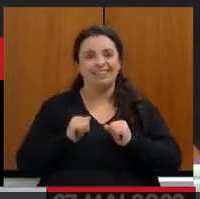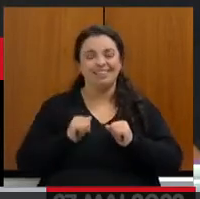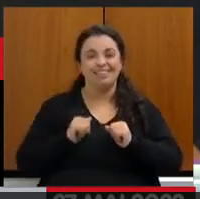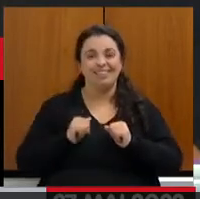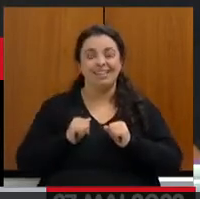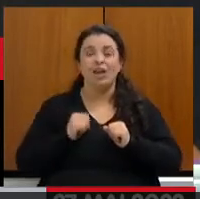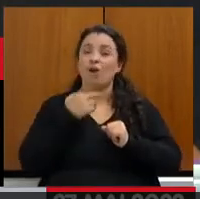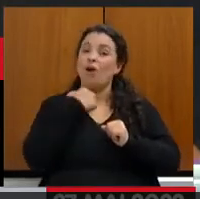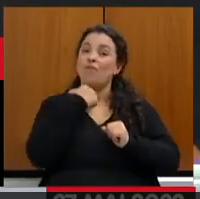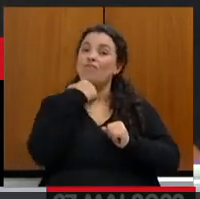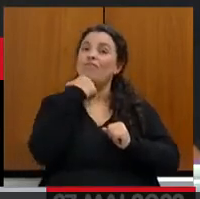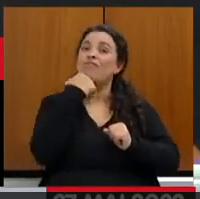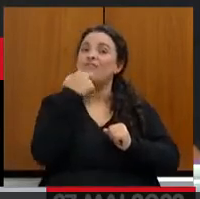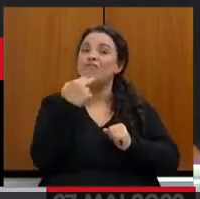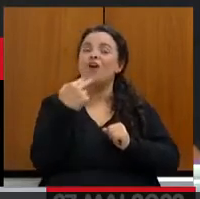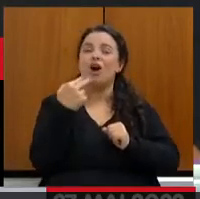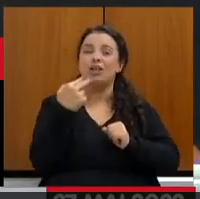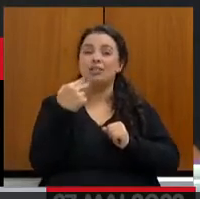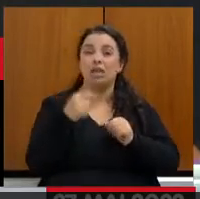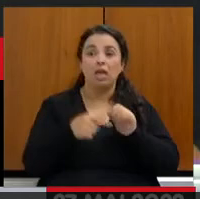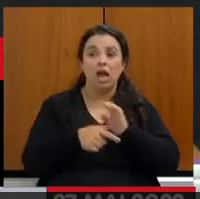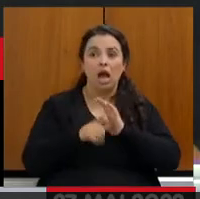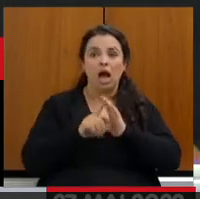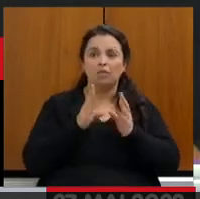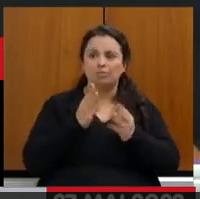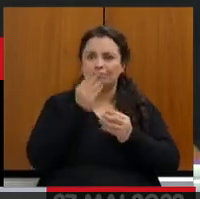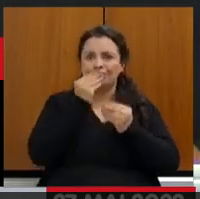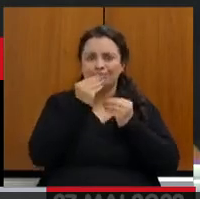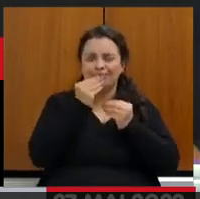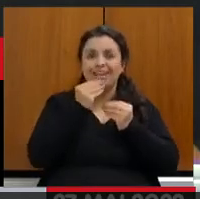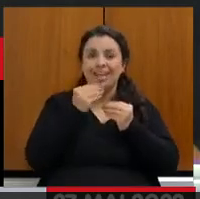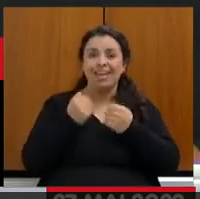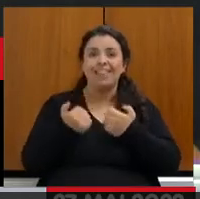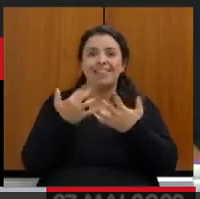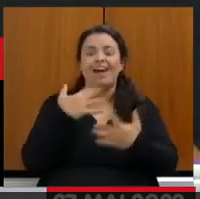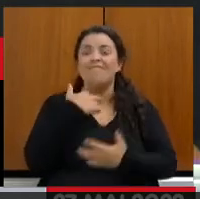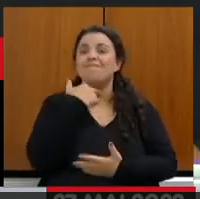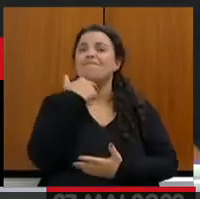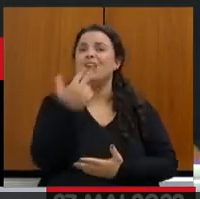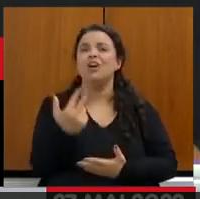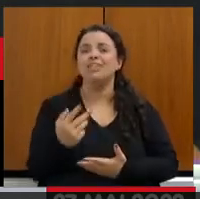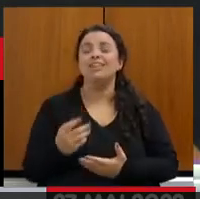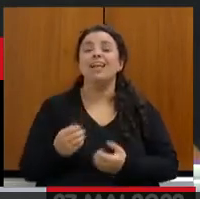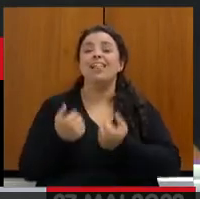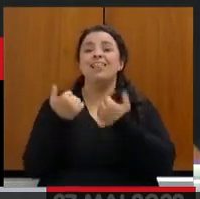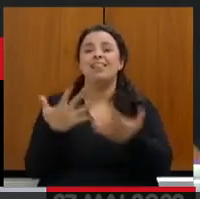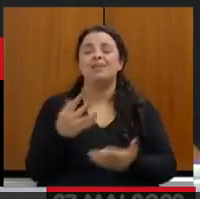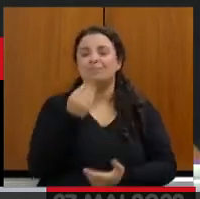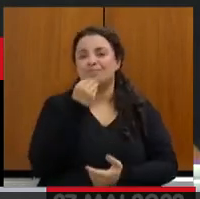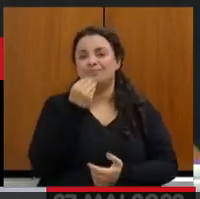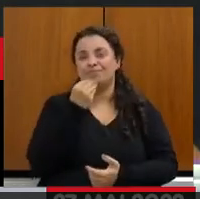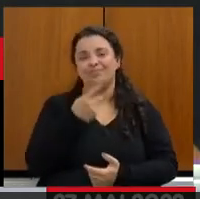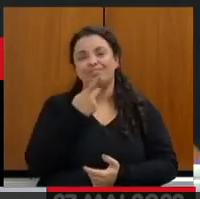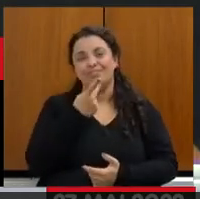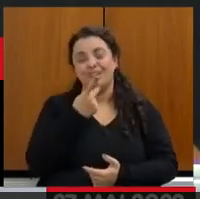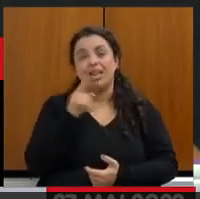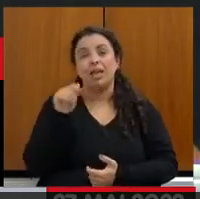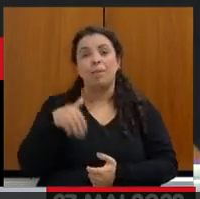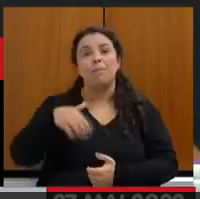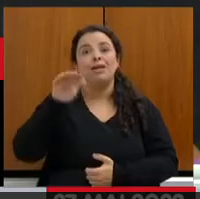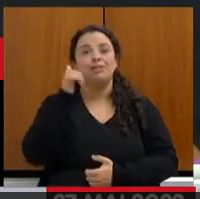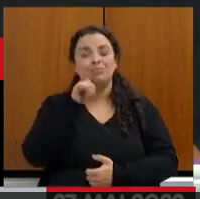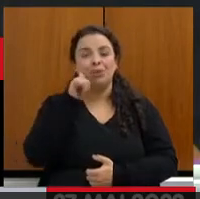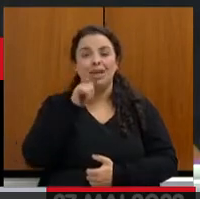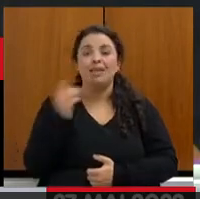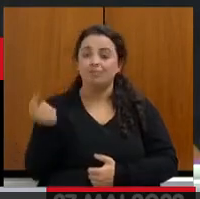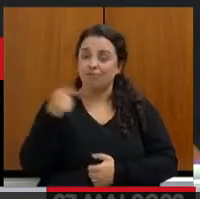nos guetos nas favelas nas comunidades rurais para que mais mulheres possam estar aqui trazendo o que a gente traz sempre que é